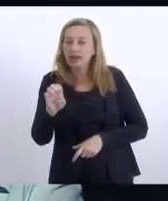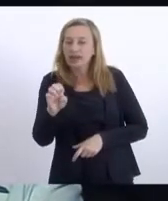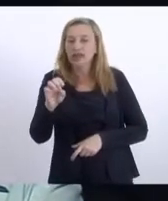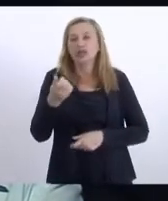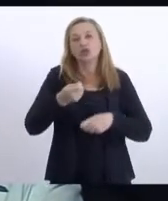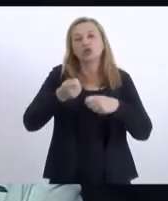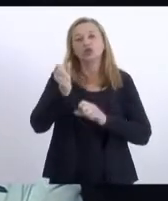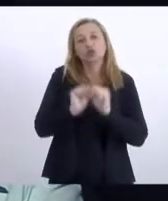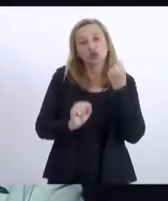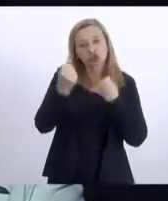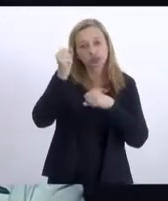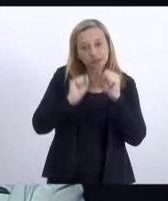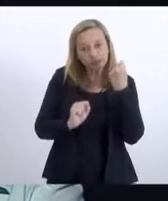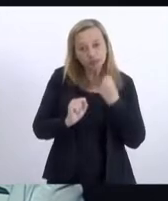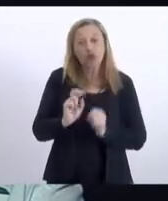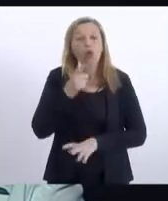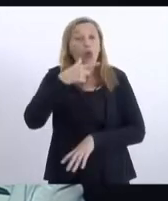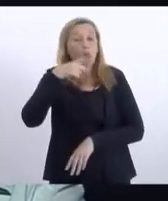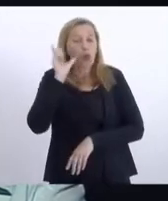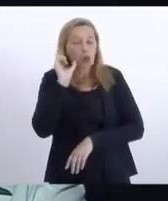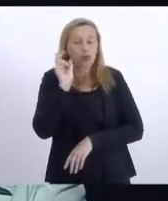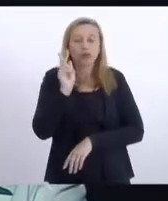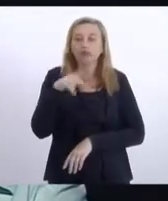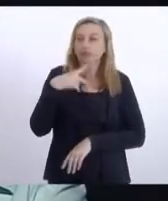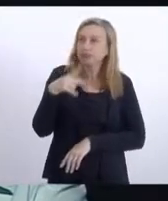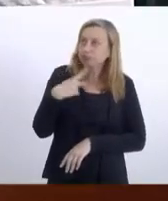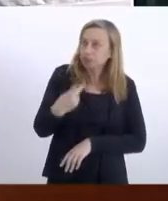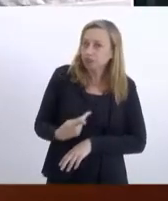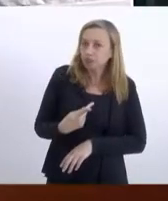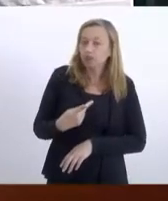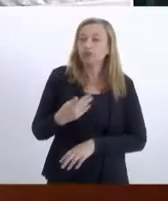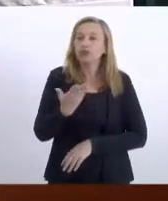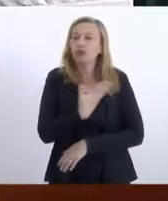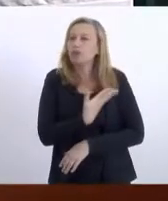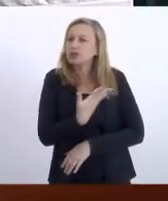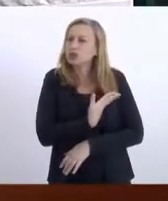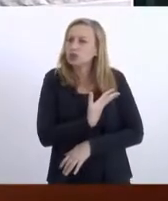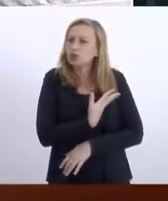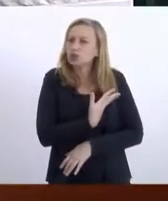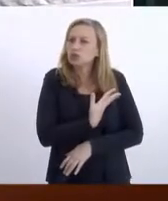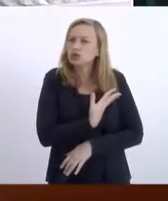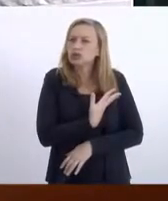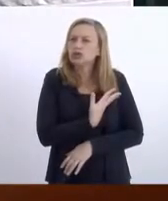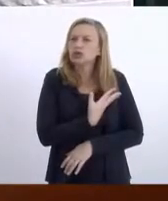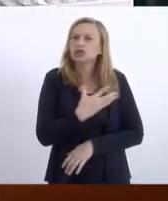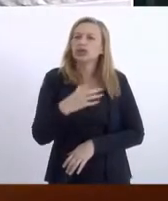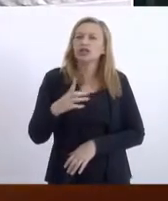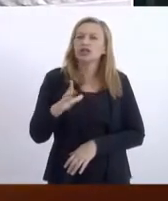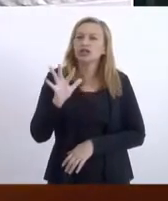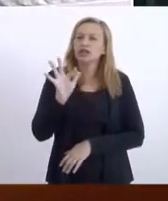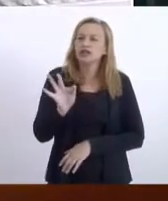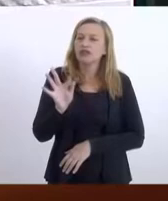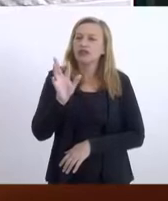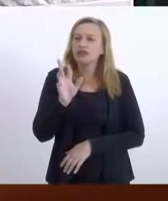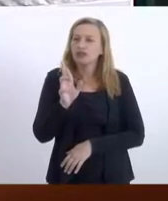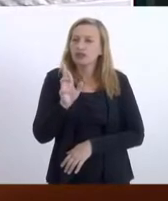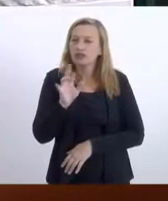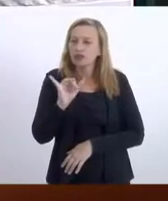Fluminense. Ontem foi citado pelo companheiro que tem um frigorífico em